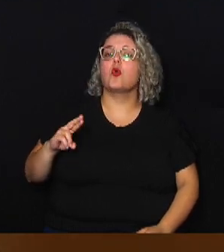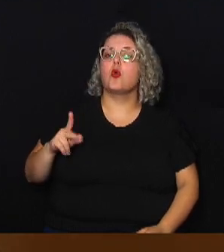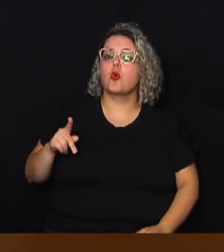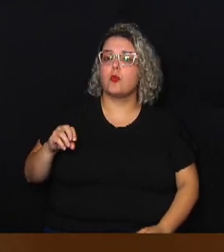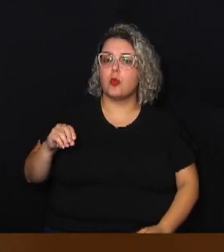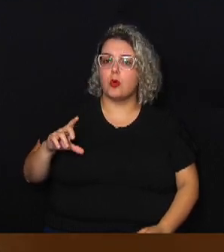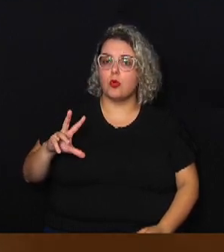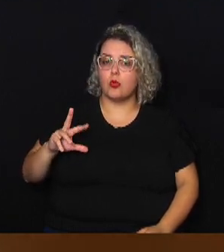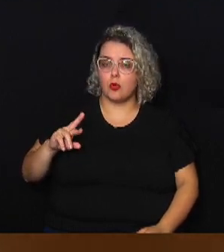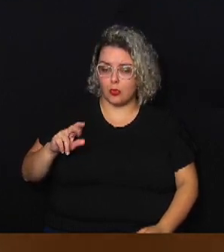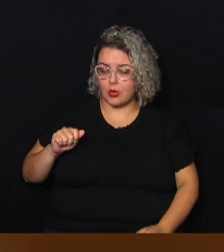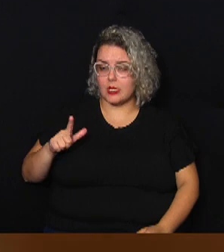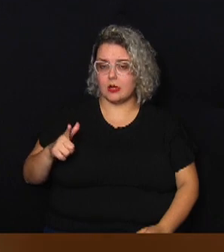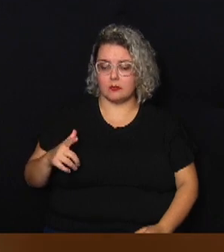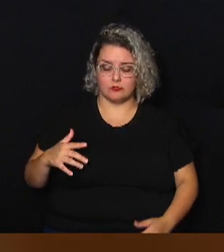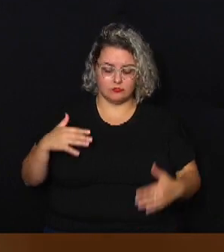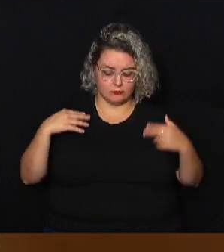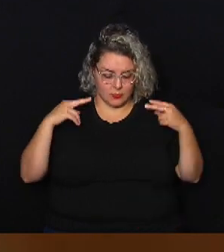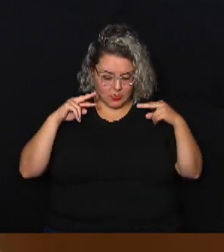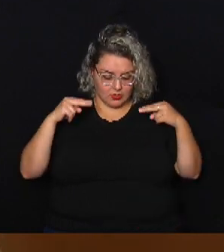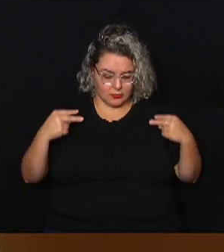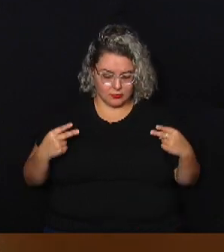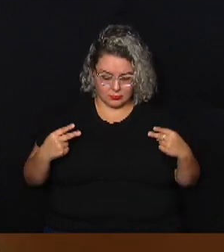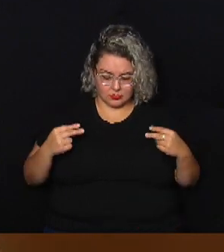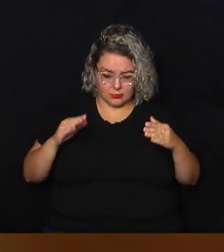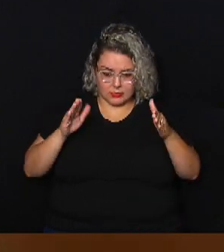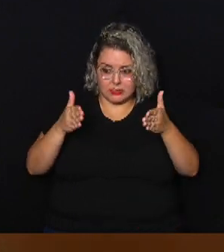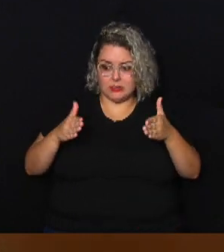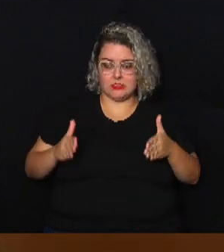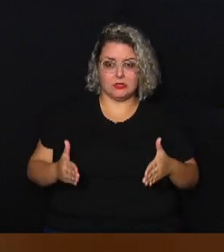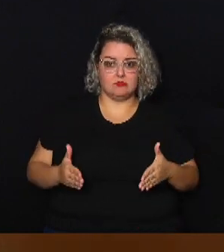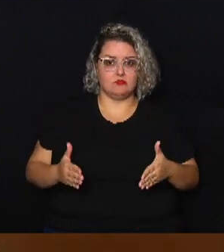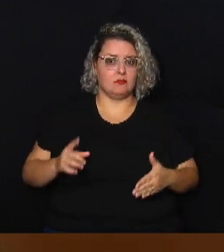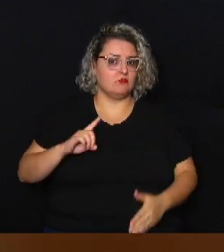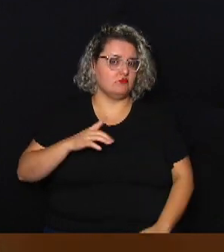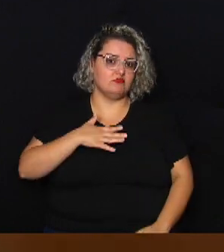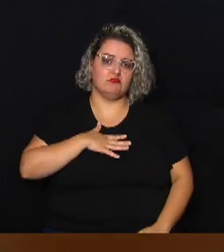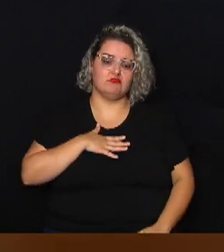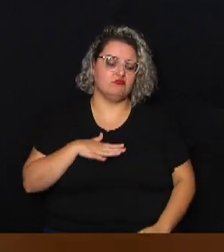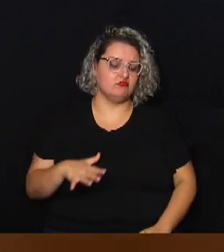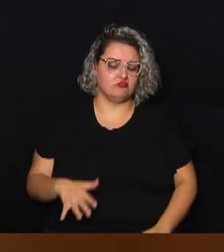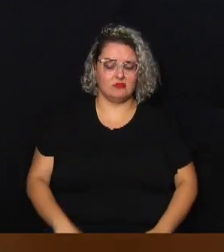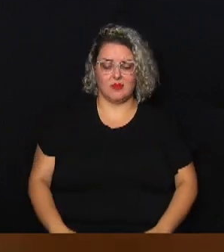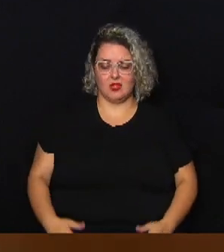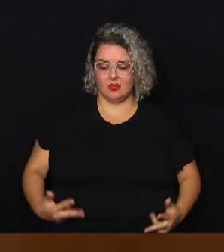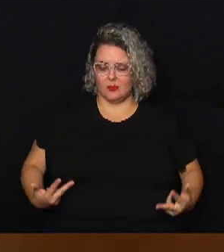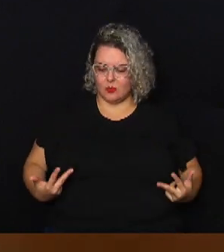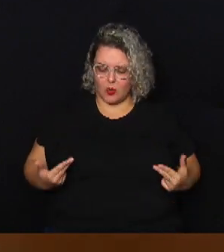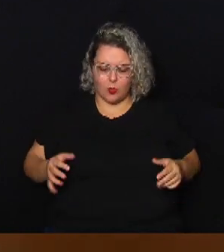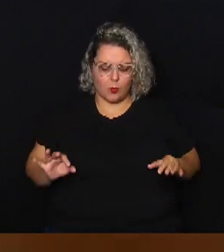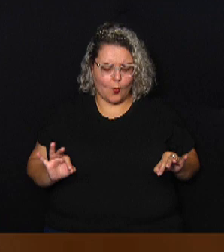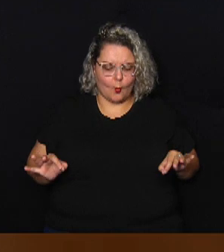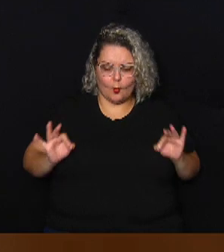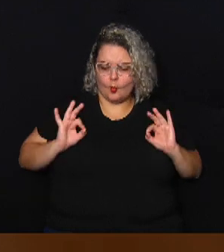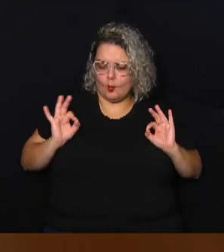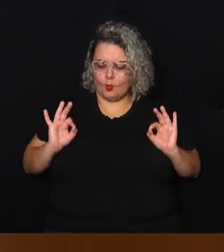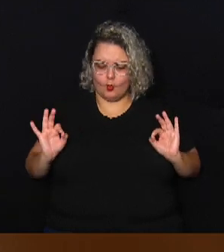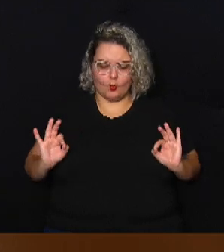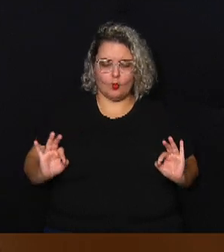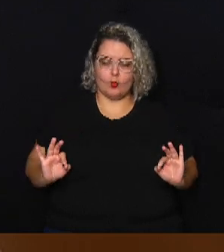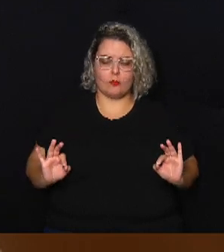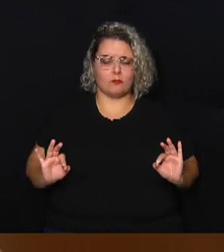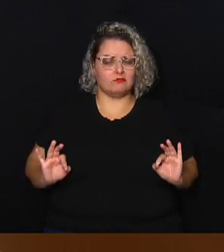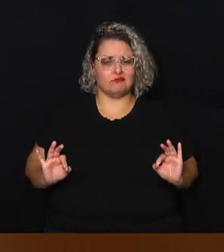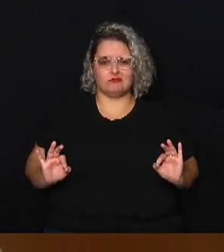for fazer uma cirurgia, ela não vai ficar satisfeita com o procedimento, mesmo que tenha